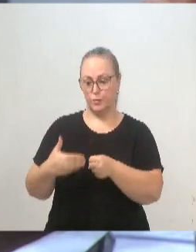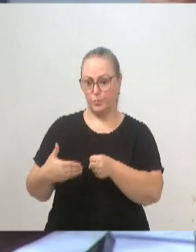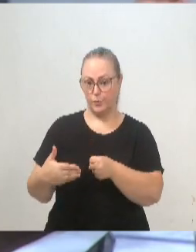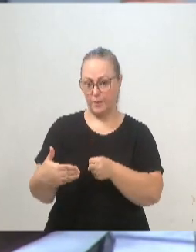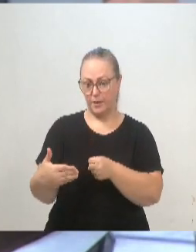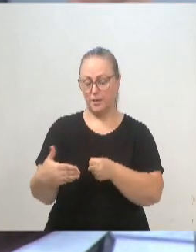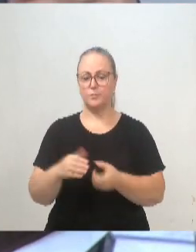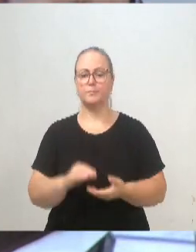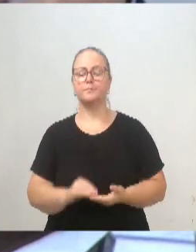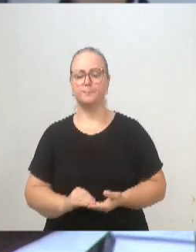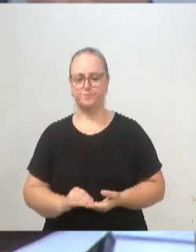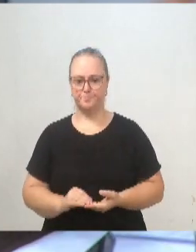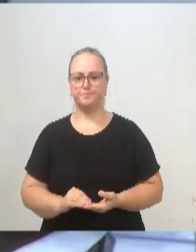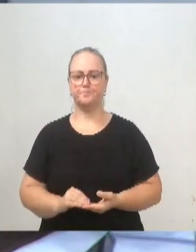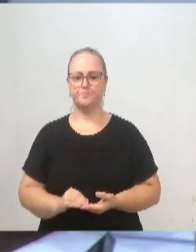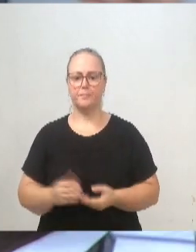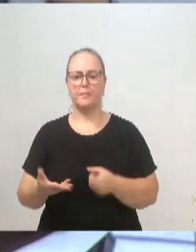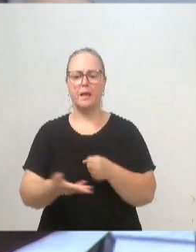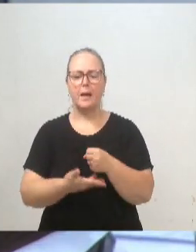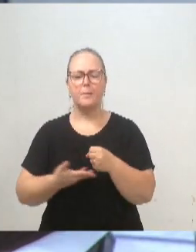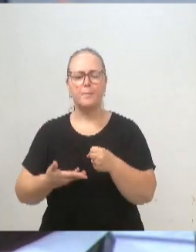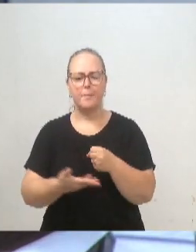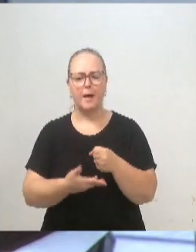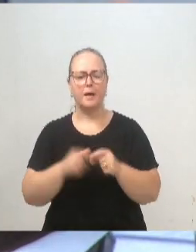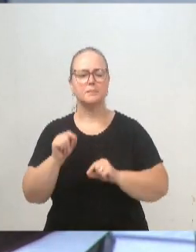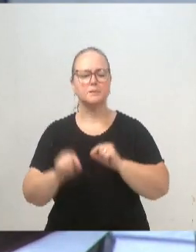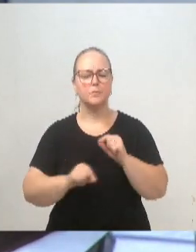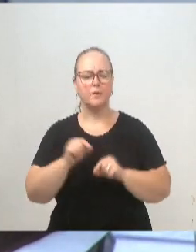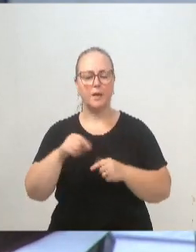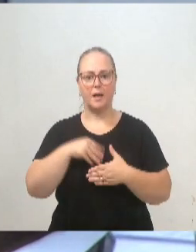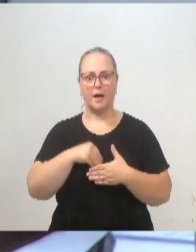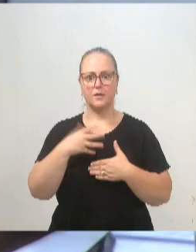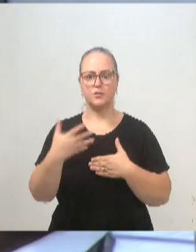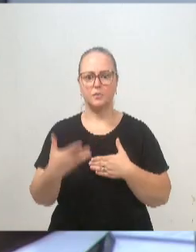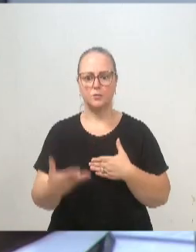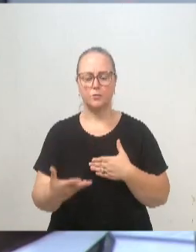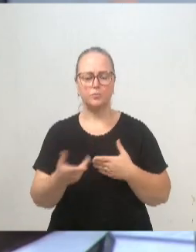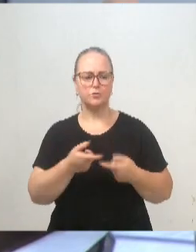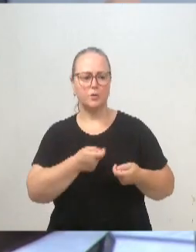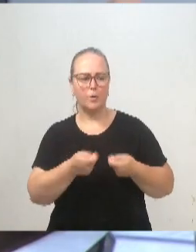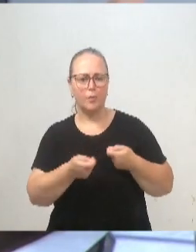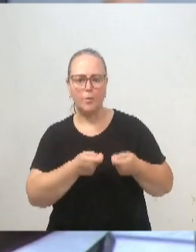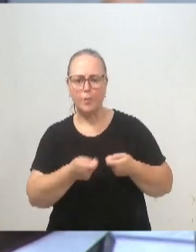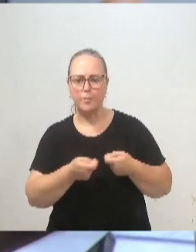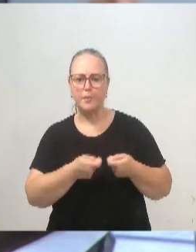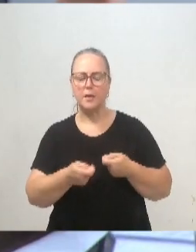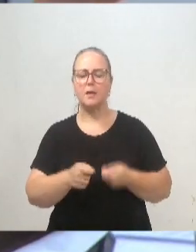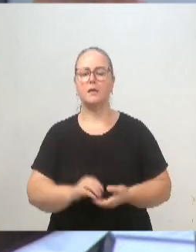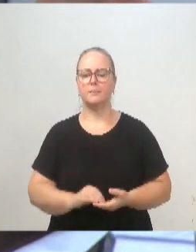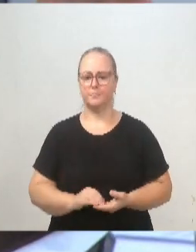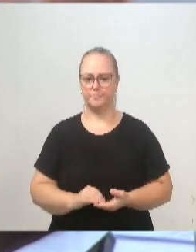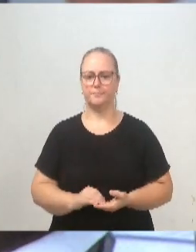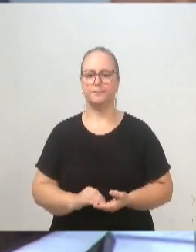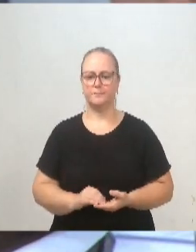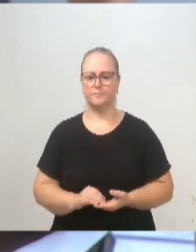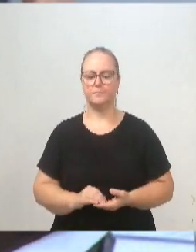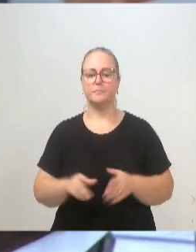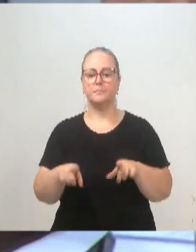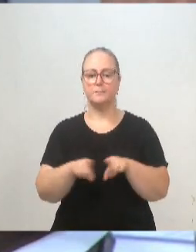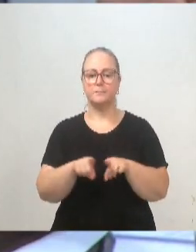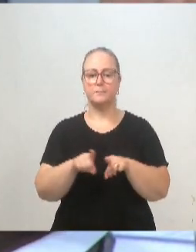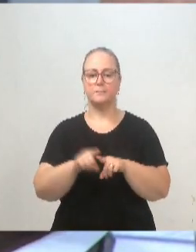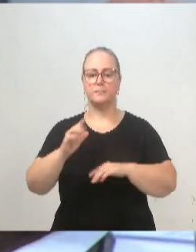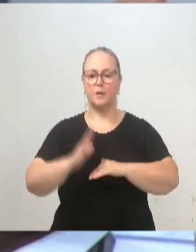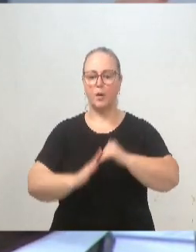ser baseada em várias atitudes de natureza de economicidade, né? Quero lhe dizer que as obras,